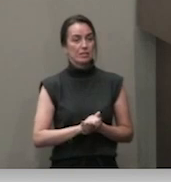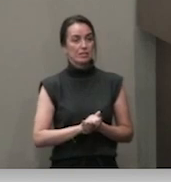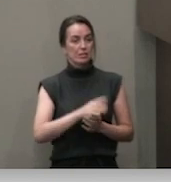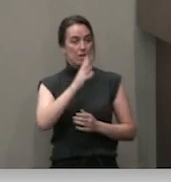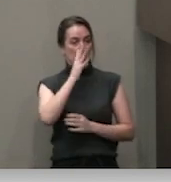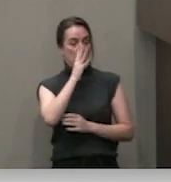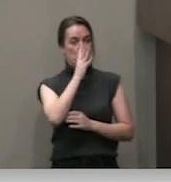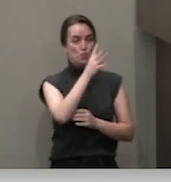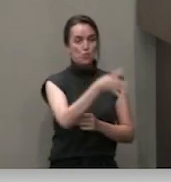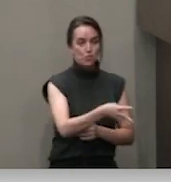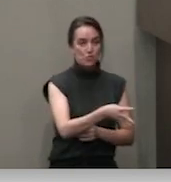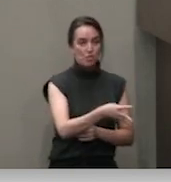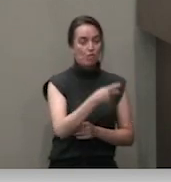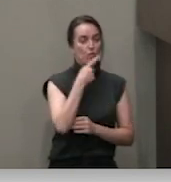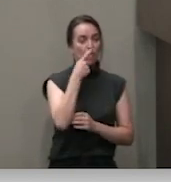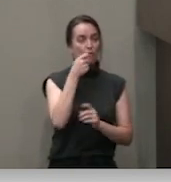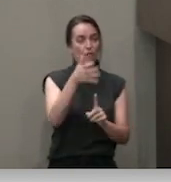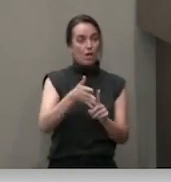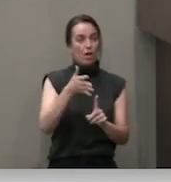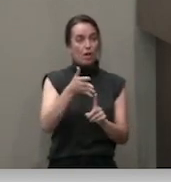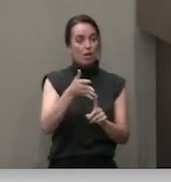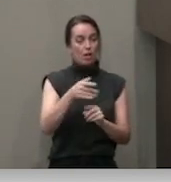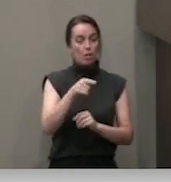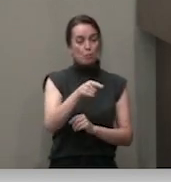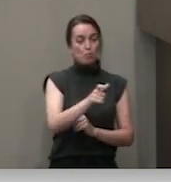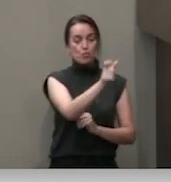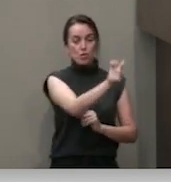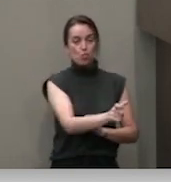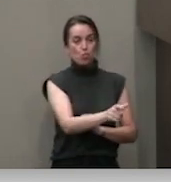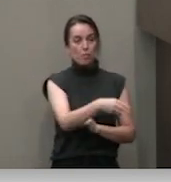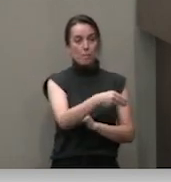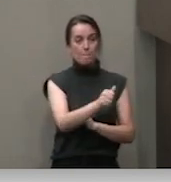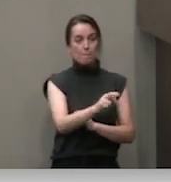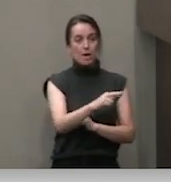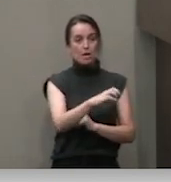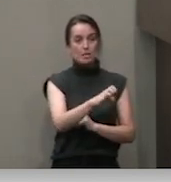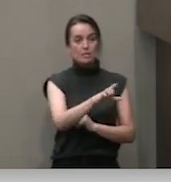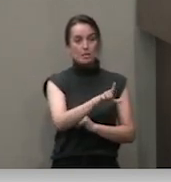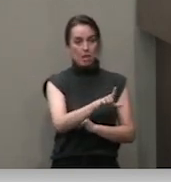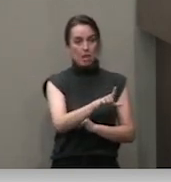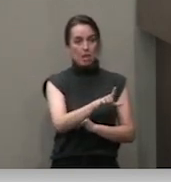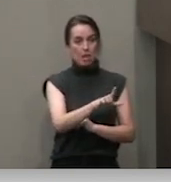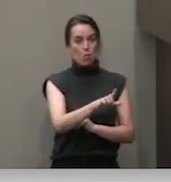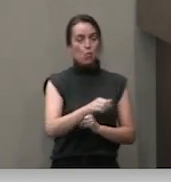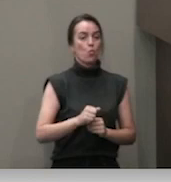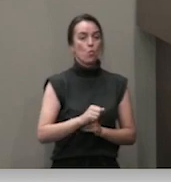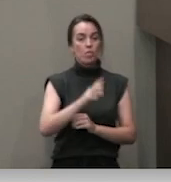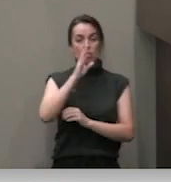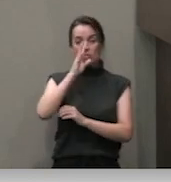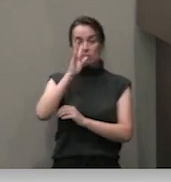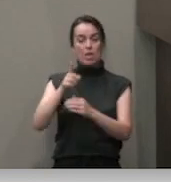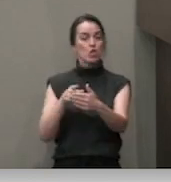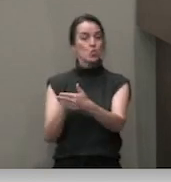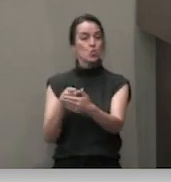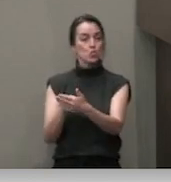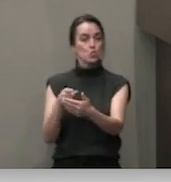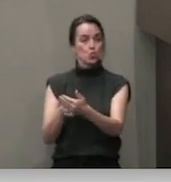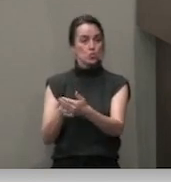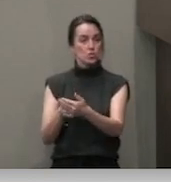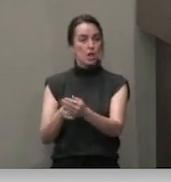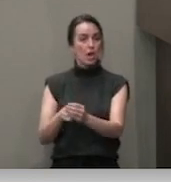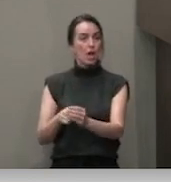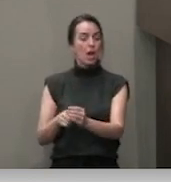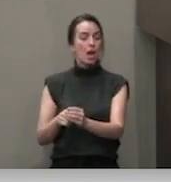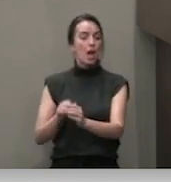denunciou abuso de poder por parte de um delegado da polícia federal então senhoras e